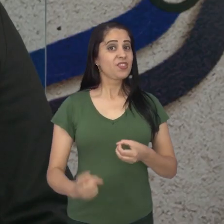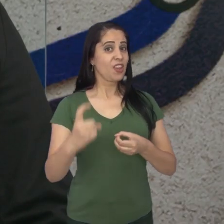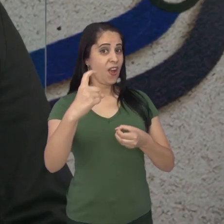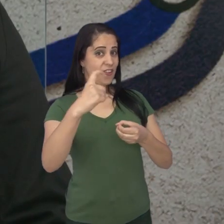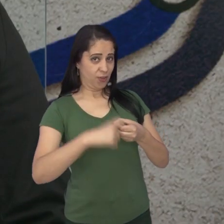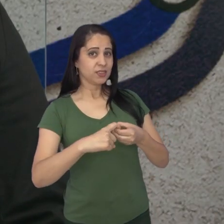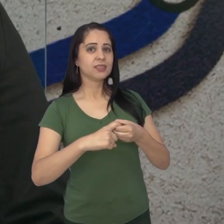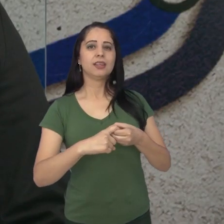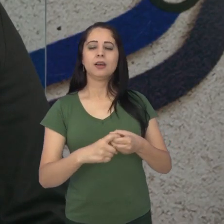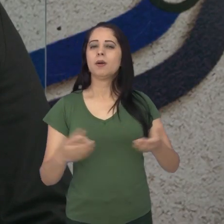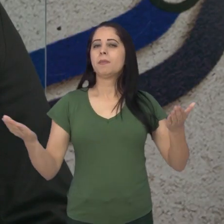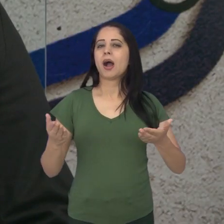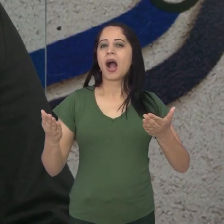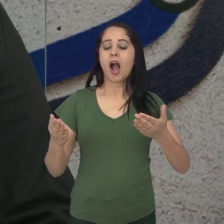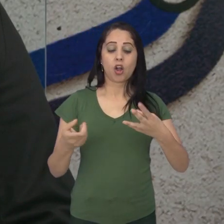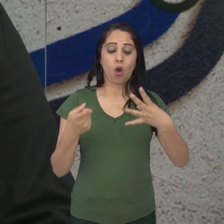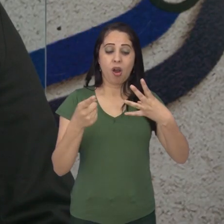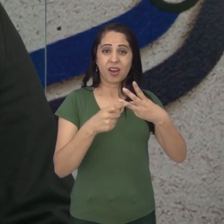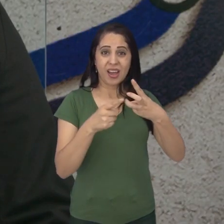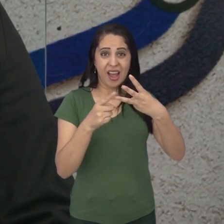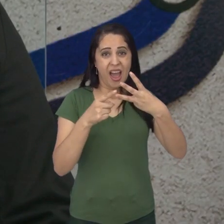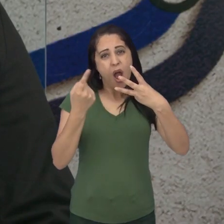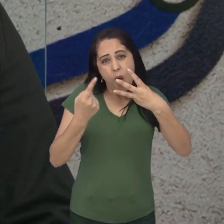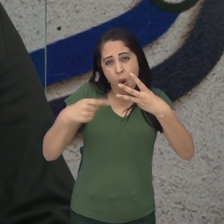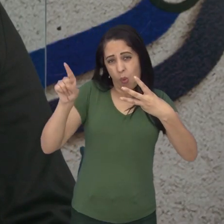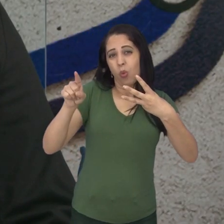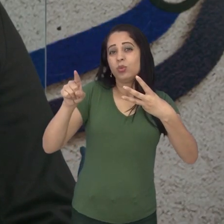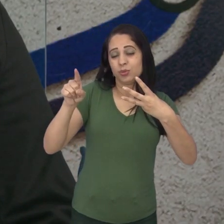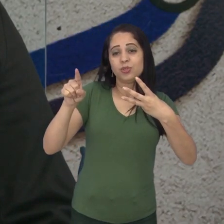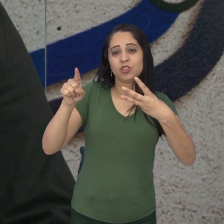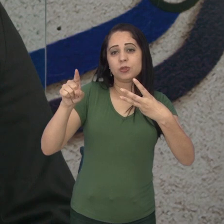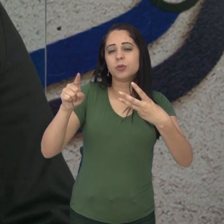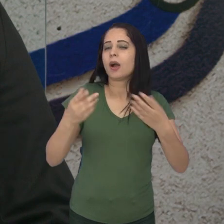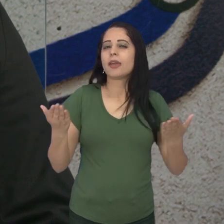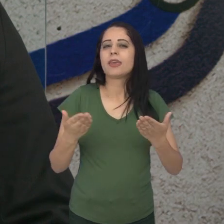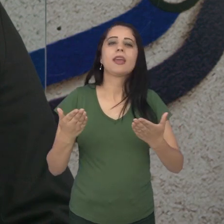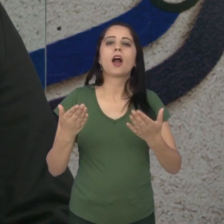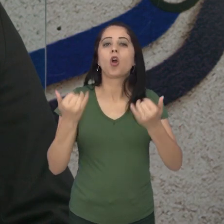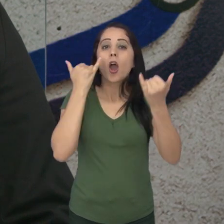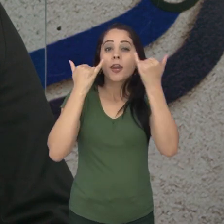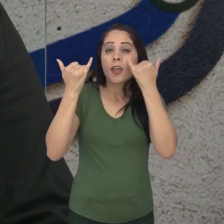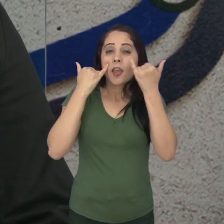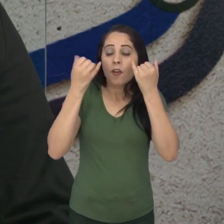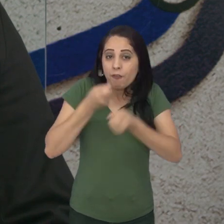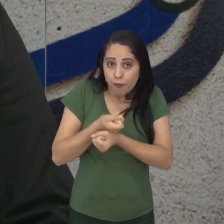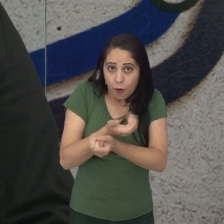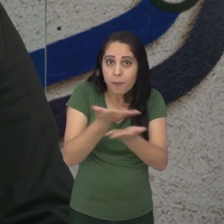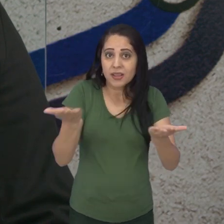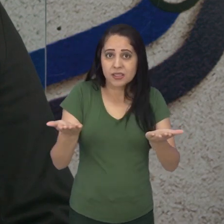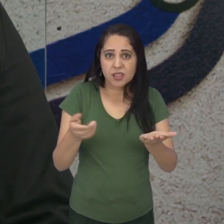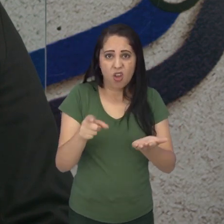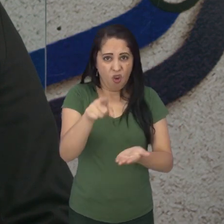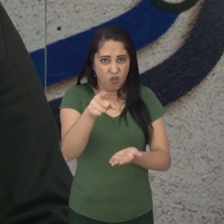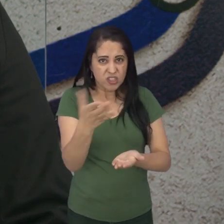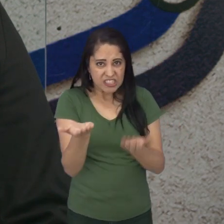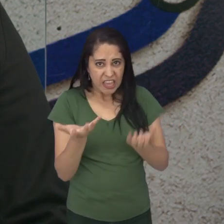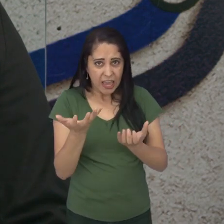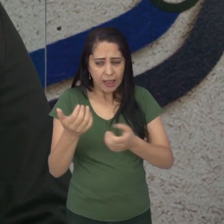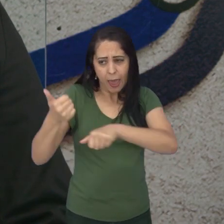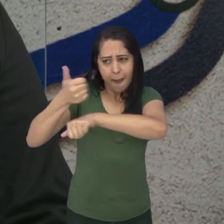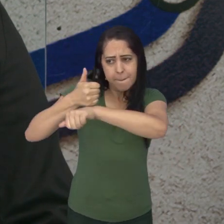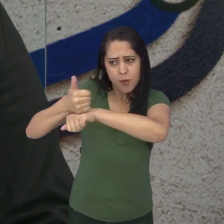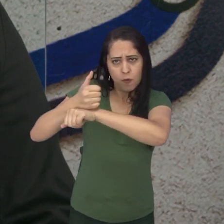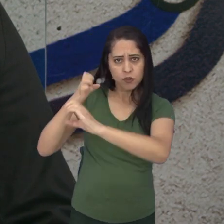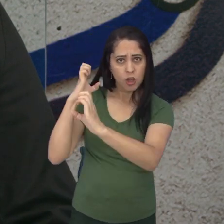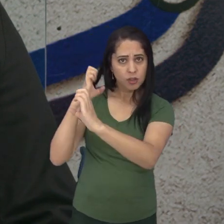Estamos de volta, chegamos à última estação do programa de hoje e vamos trazer mais informações para quem pretende se